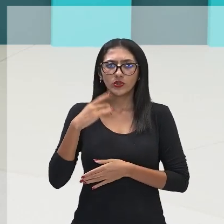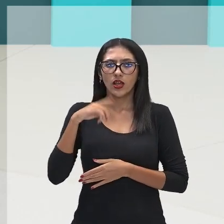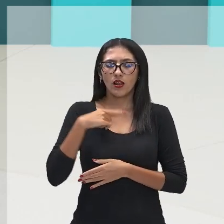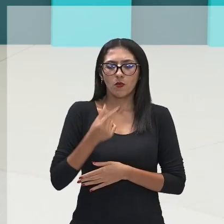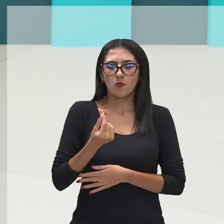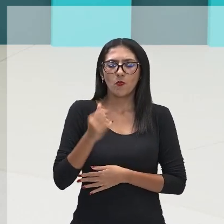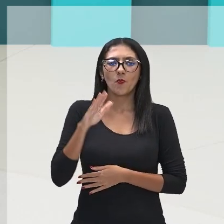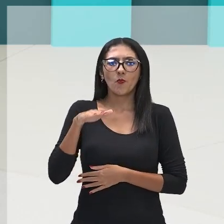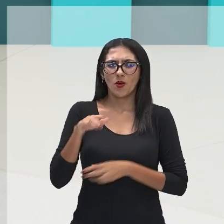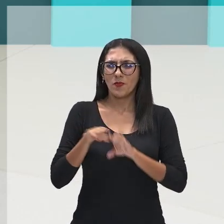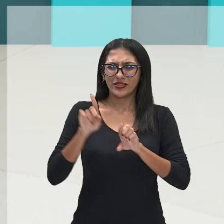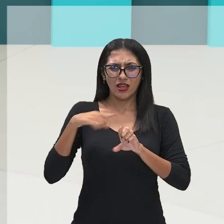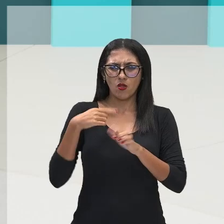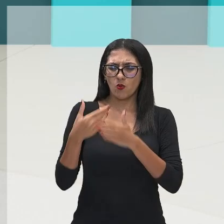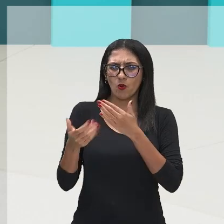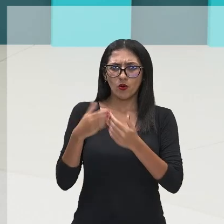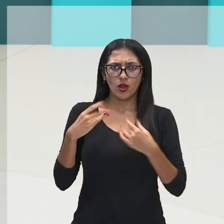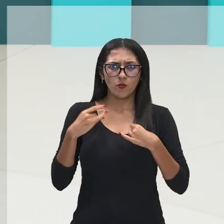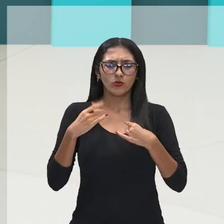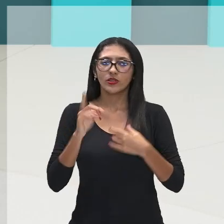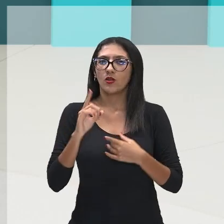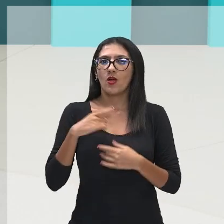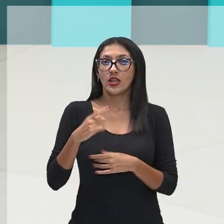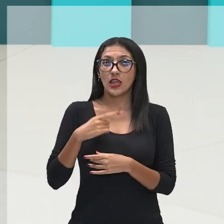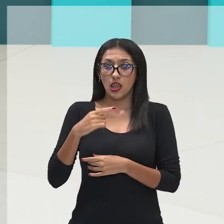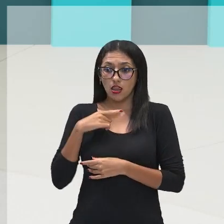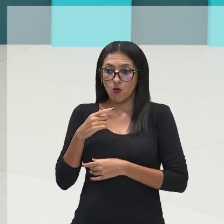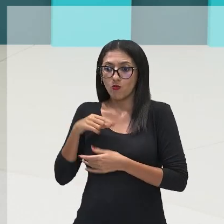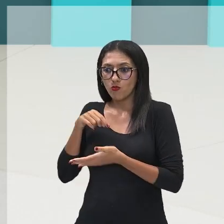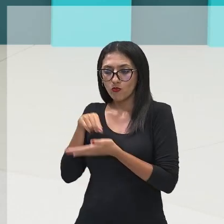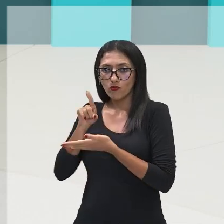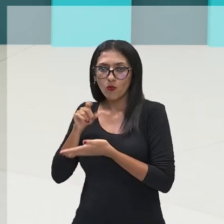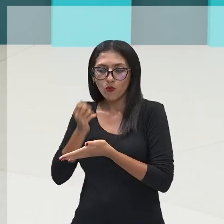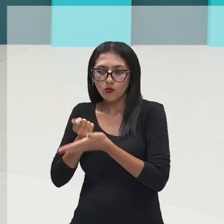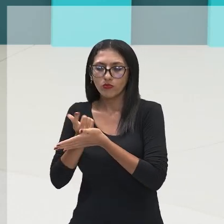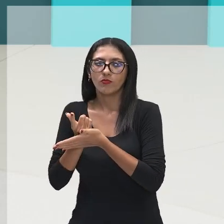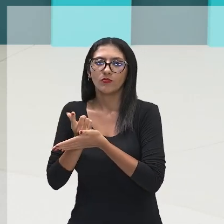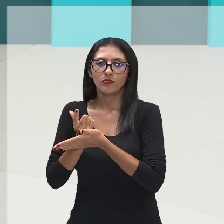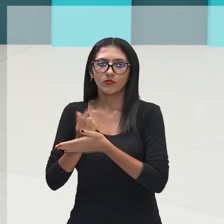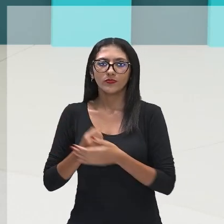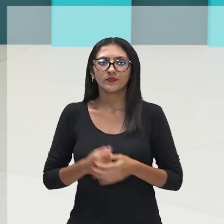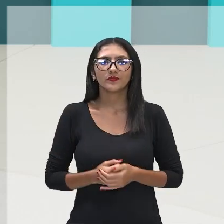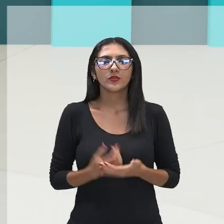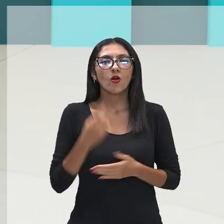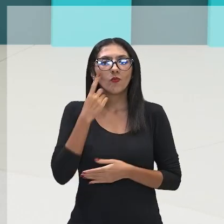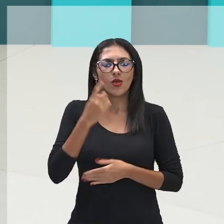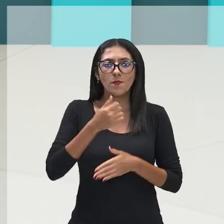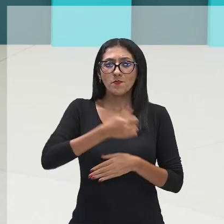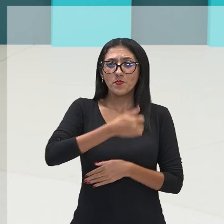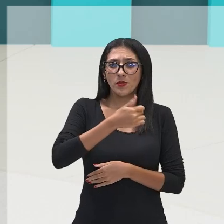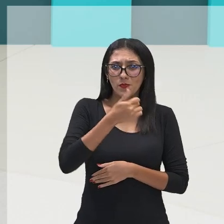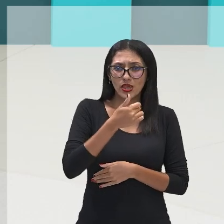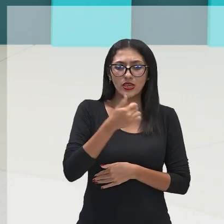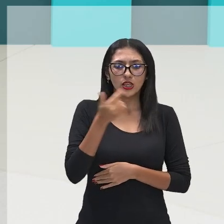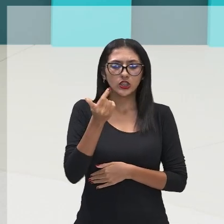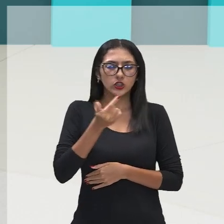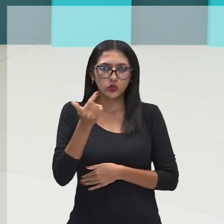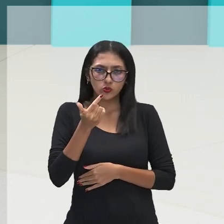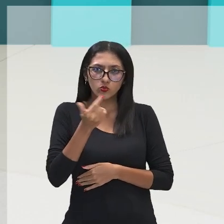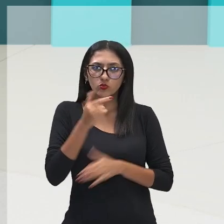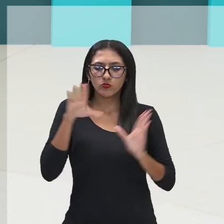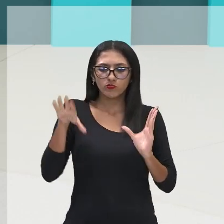é qualquer blusa. É a blusa que comprei. Então, perceba que tanto a primeira construção quanto a segunda